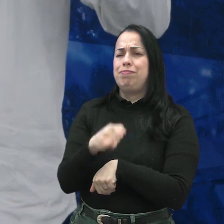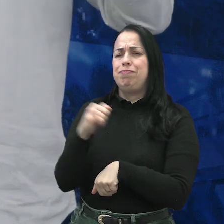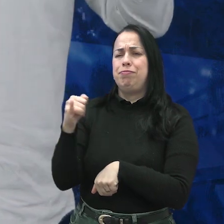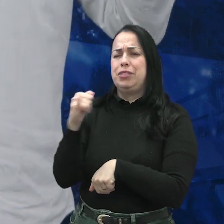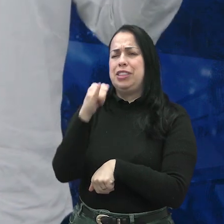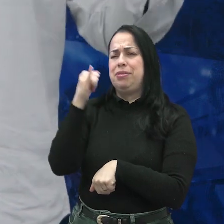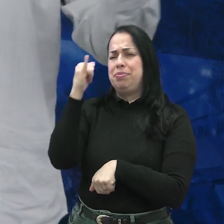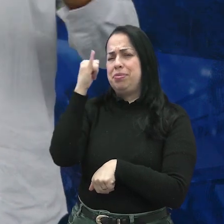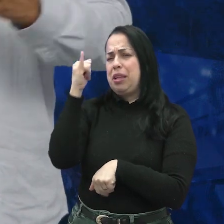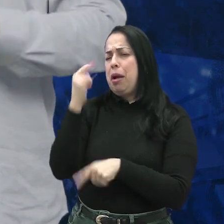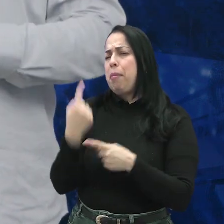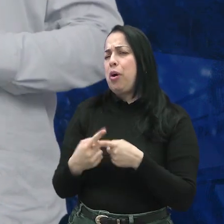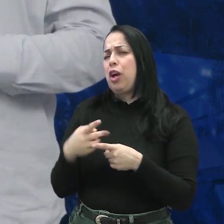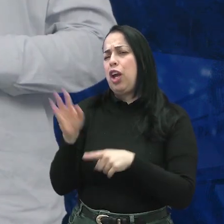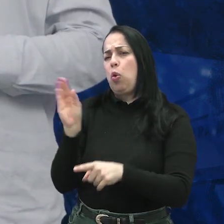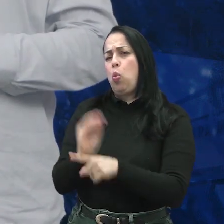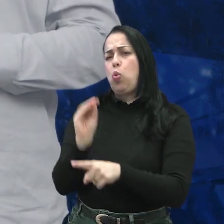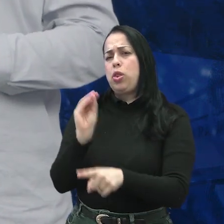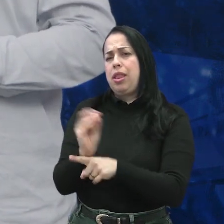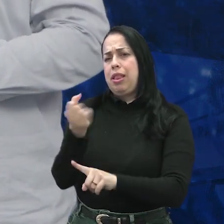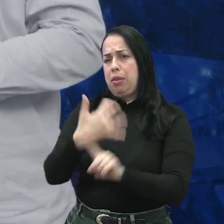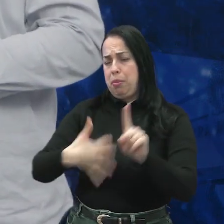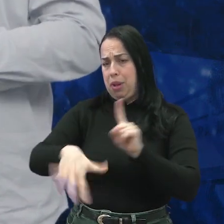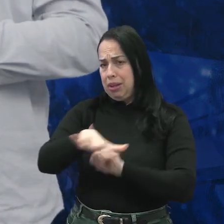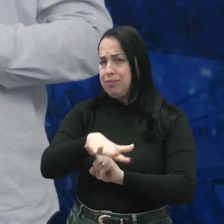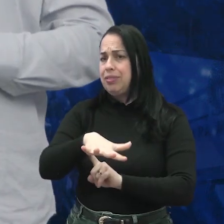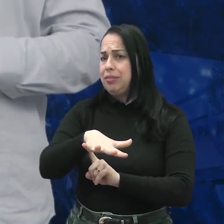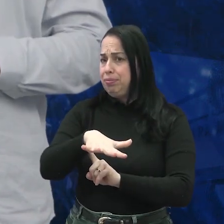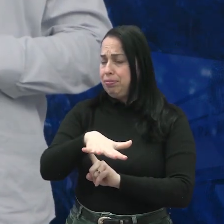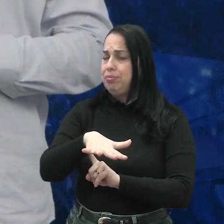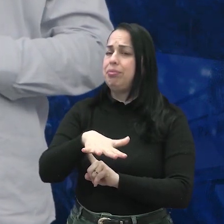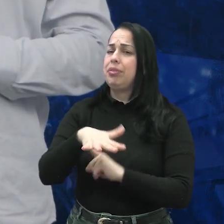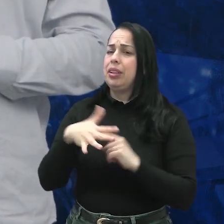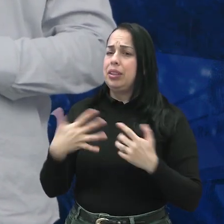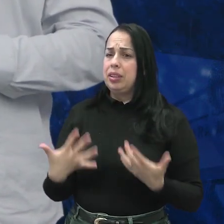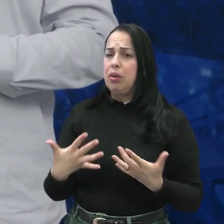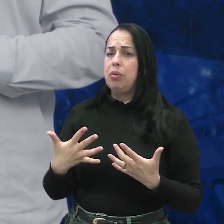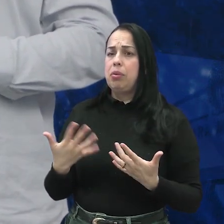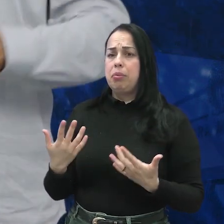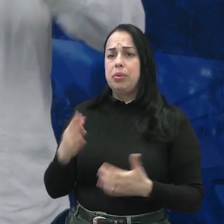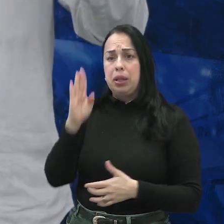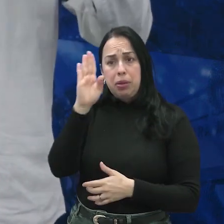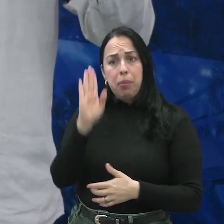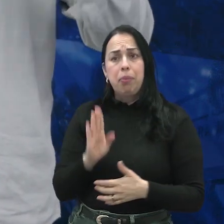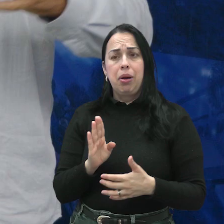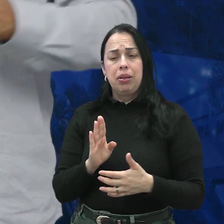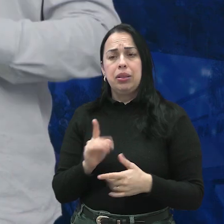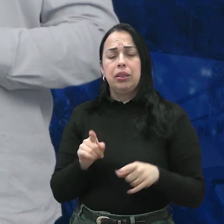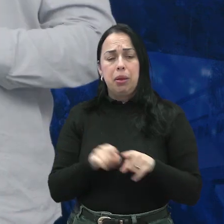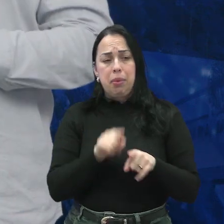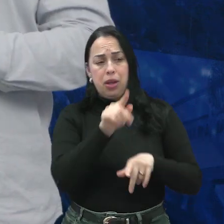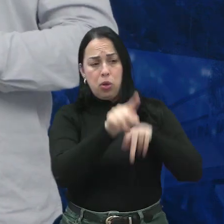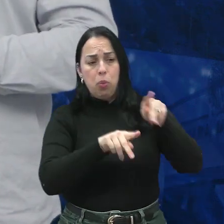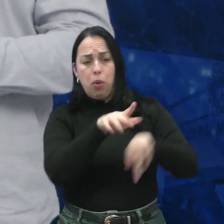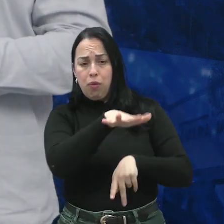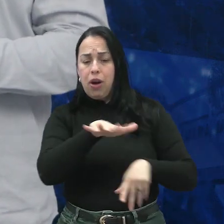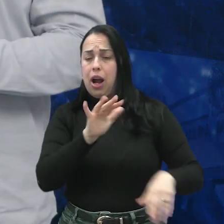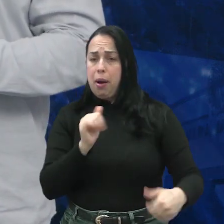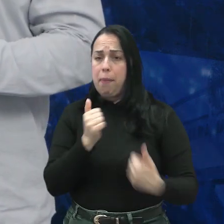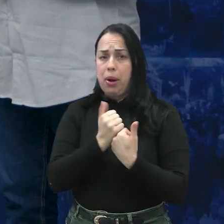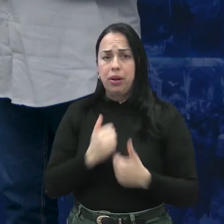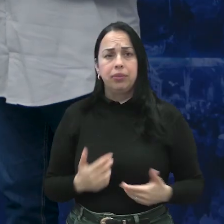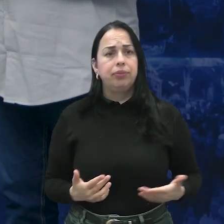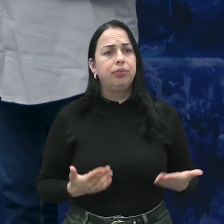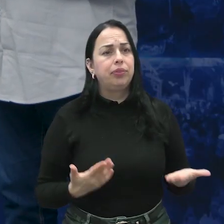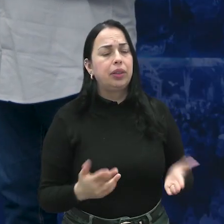no cenário dos cuidados com o meio ambiente no planeta, tenha esse protagonismo a partir da sociedade civil organizada.